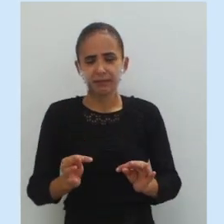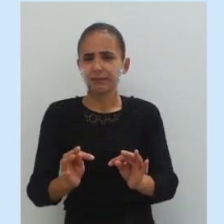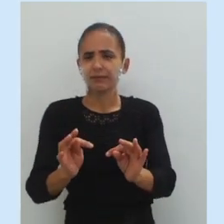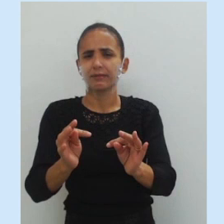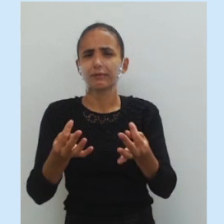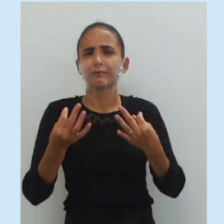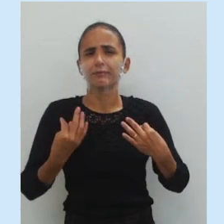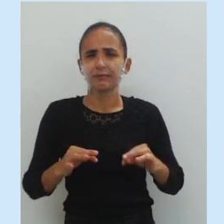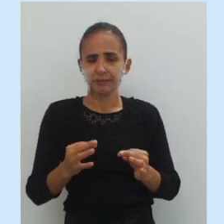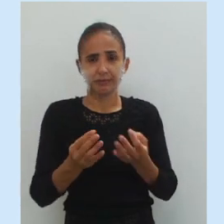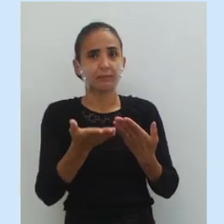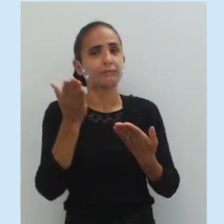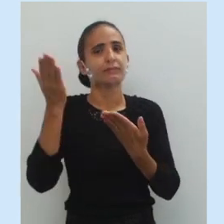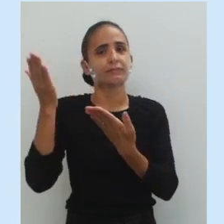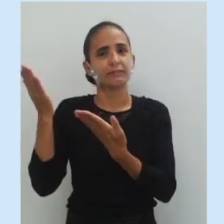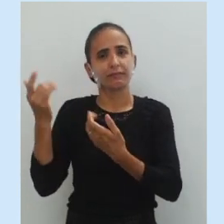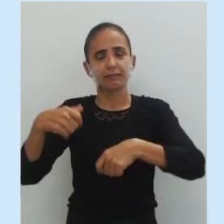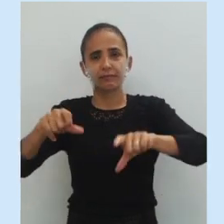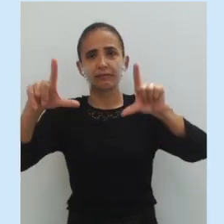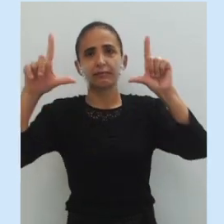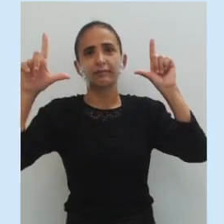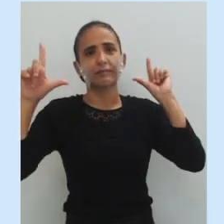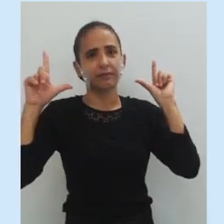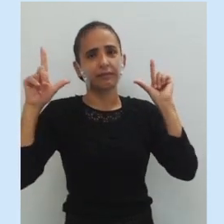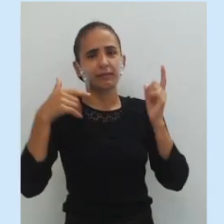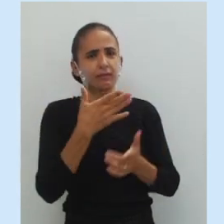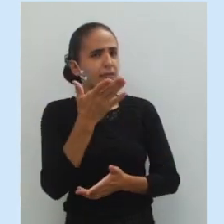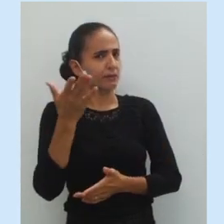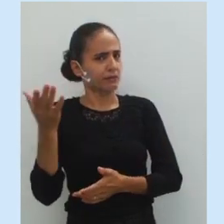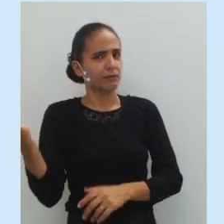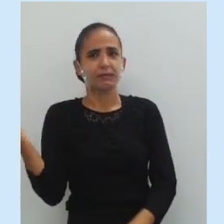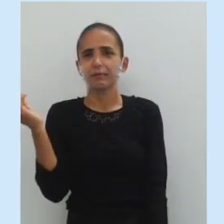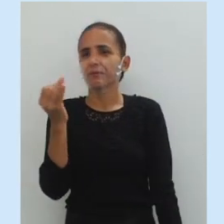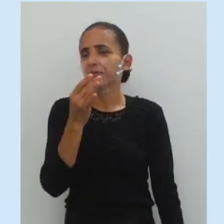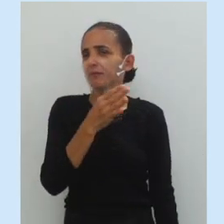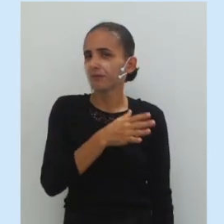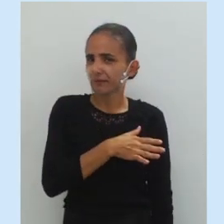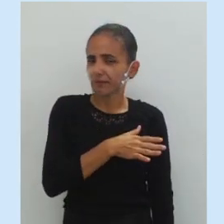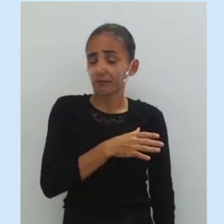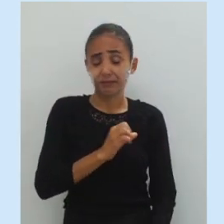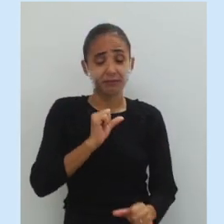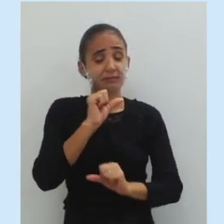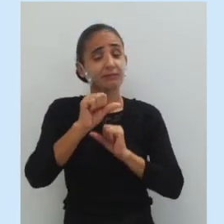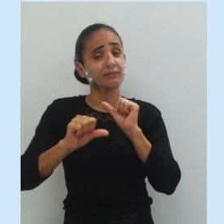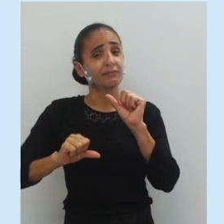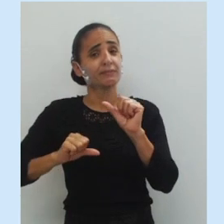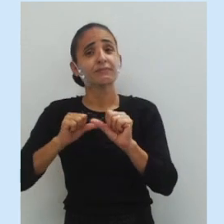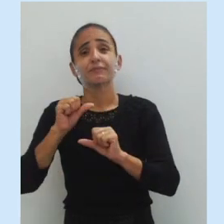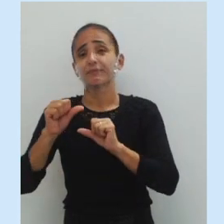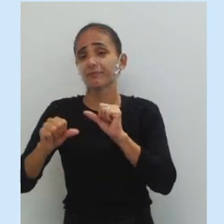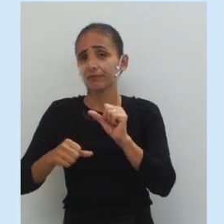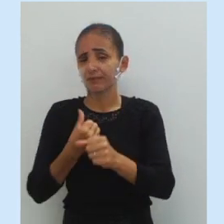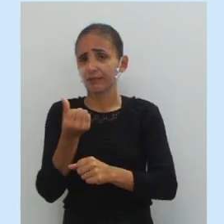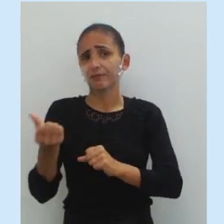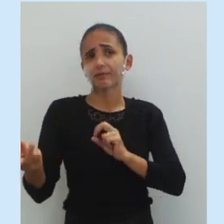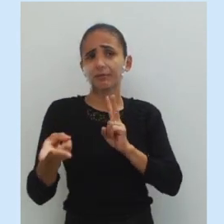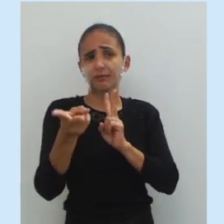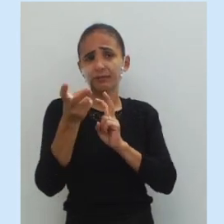tecnológicas. Observe aí na telinha. Na telinha a gente vê essa inovação que são mudanças que